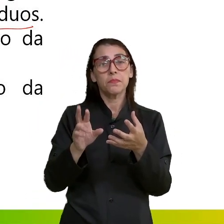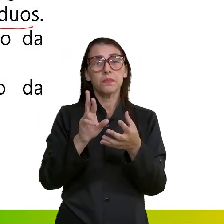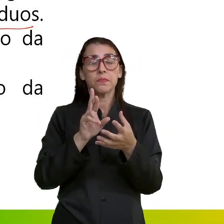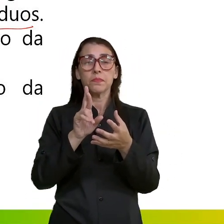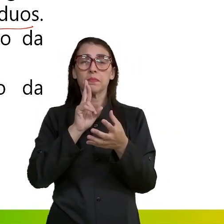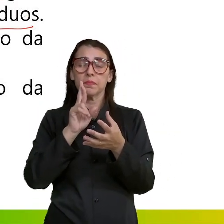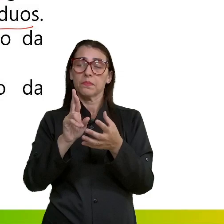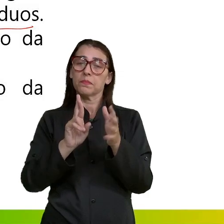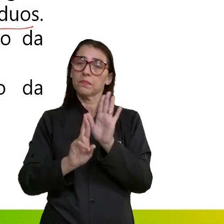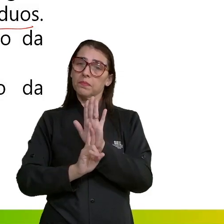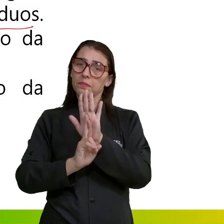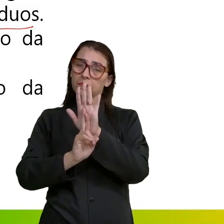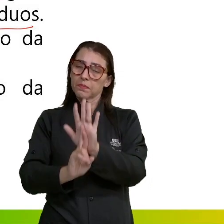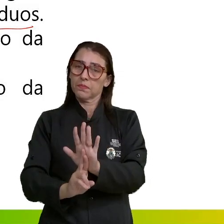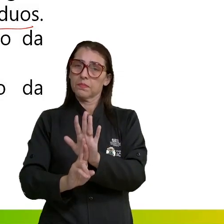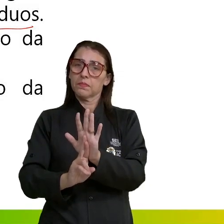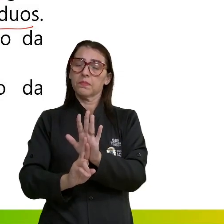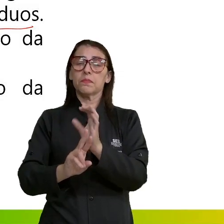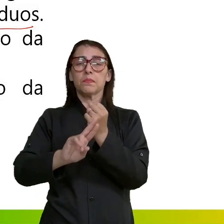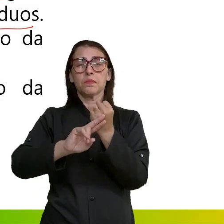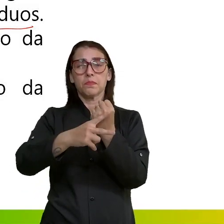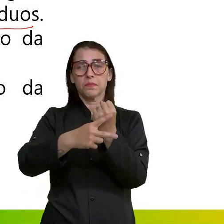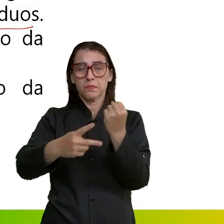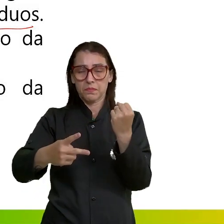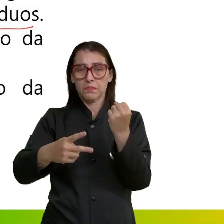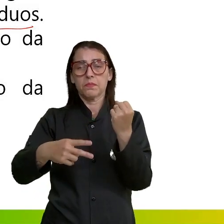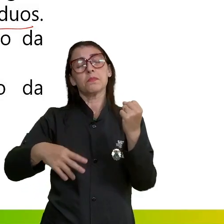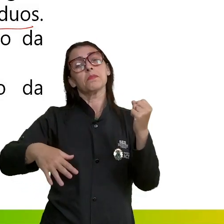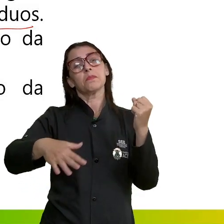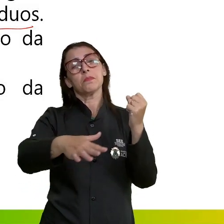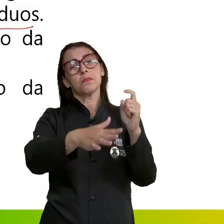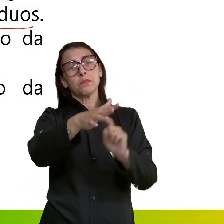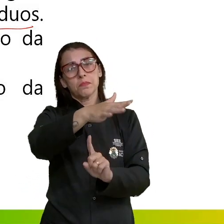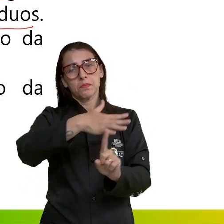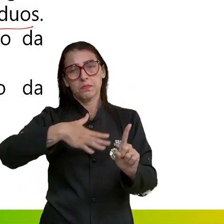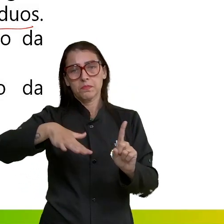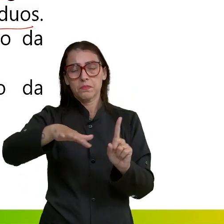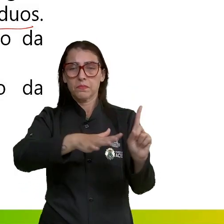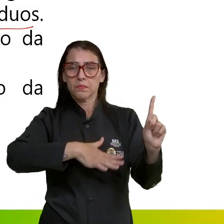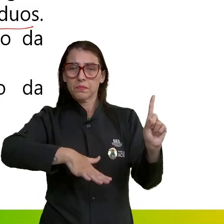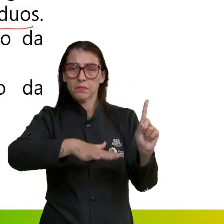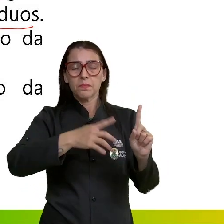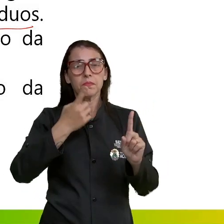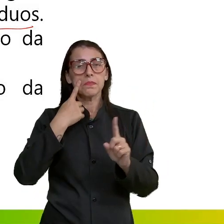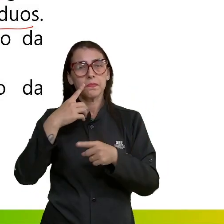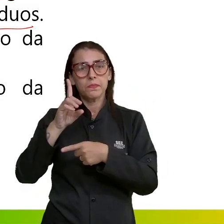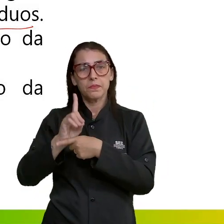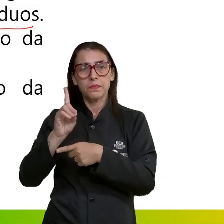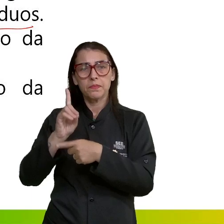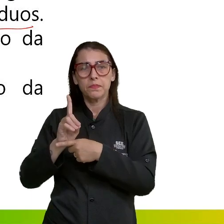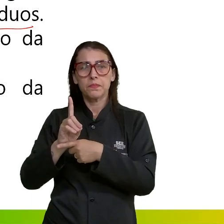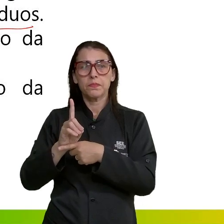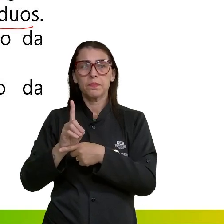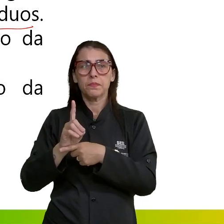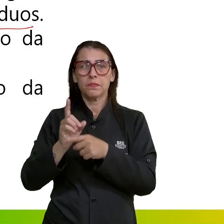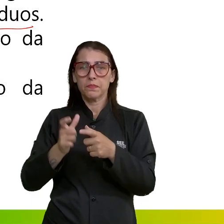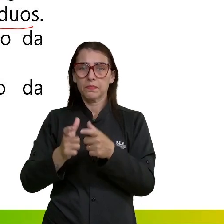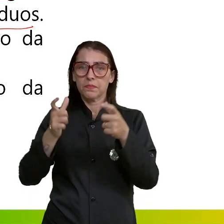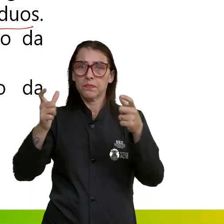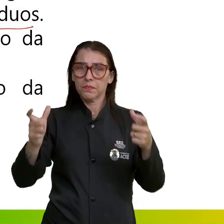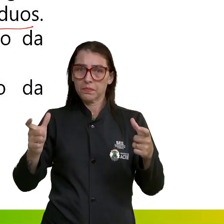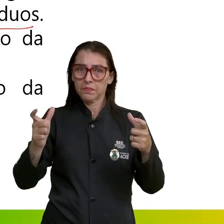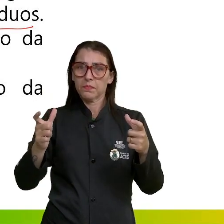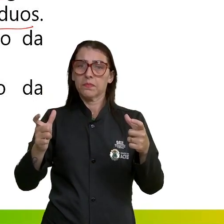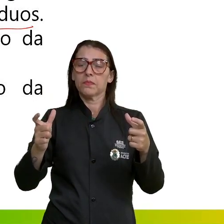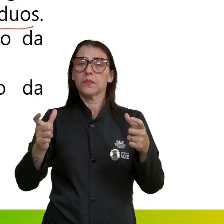que represente uma consequência socioambiental. Vamos para a alternativa D. Ampliação